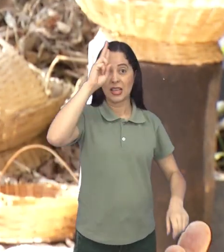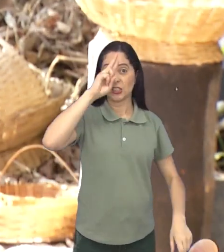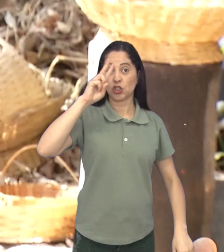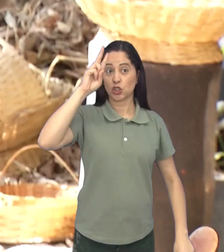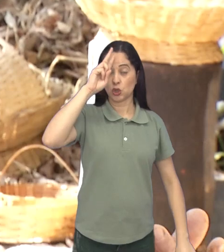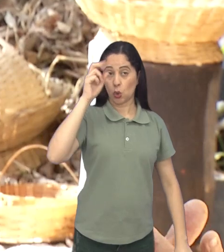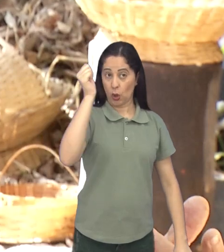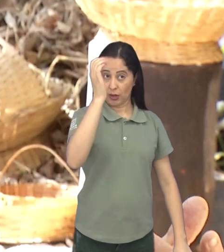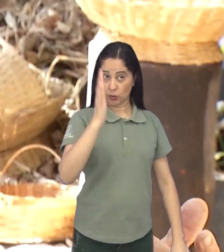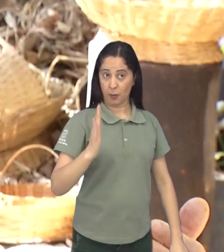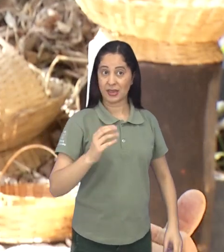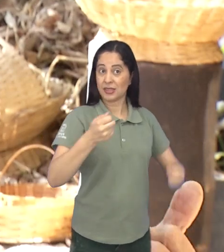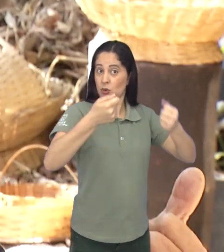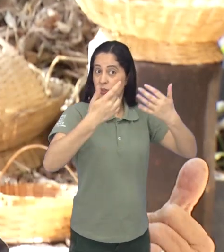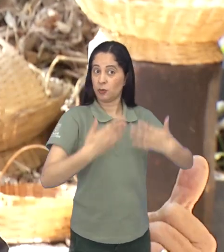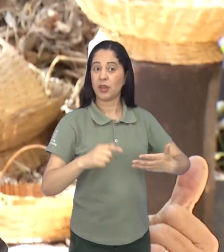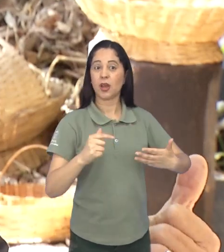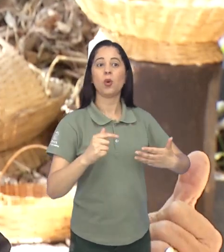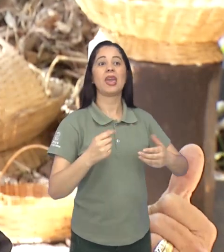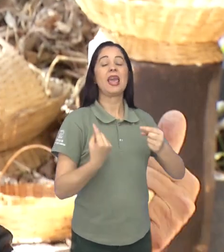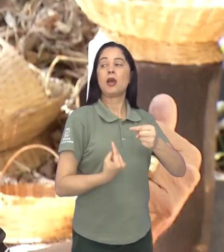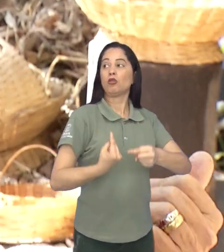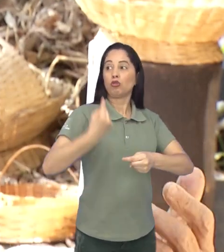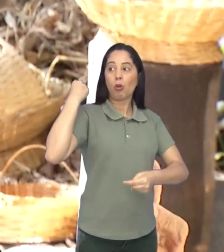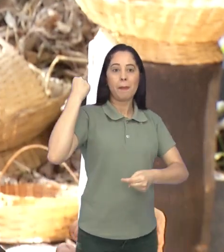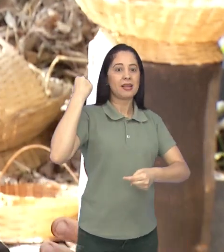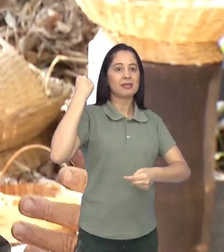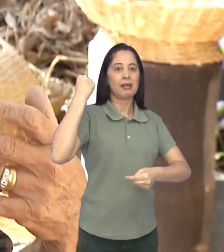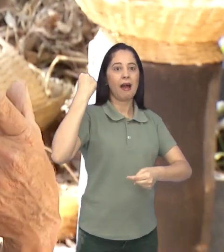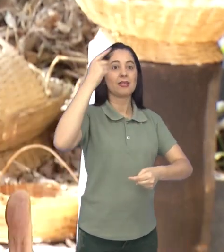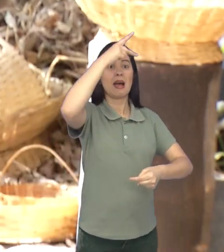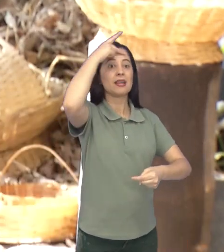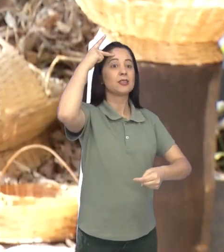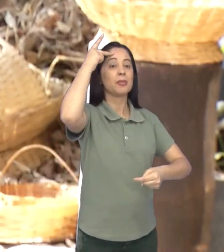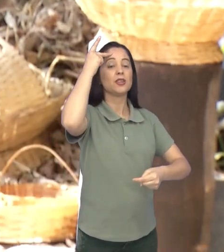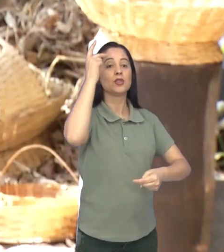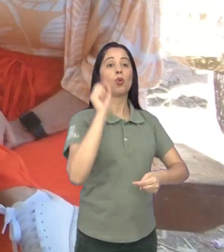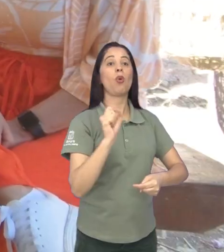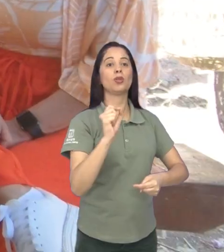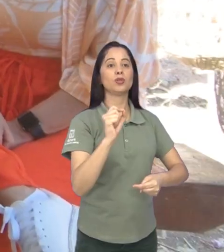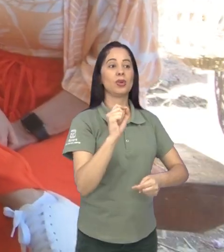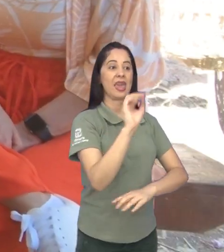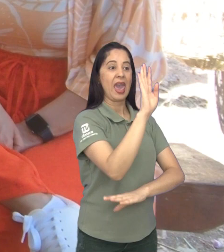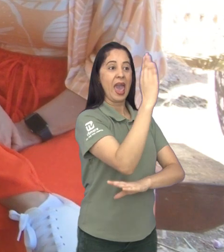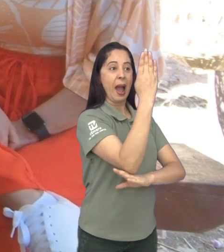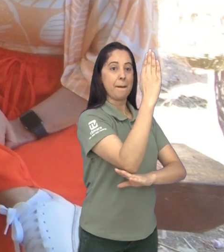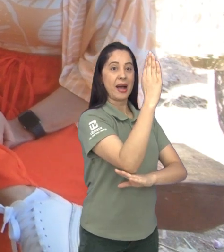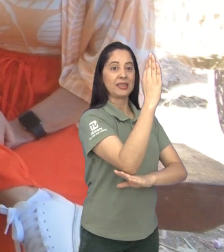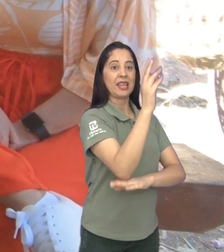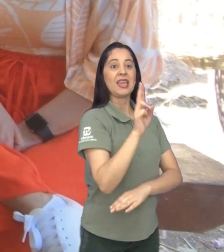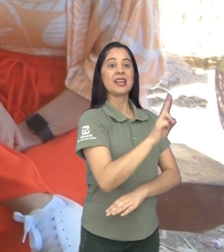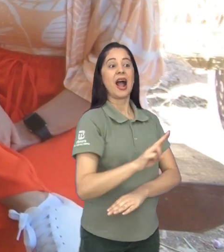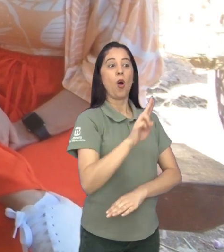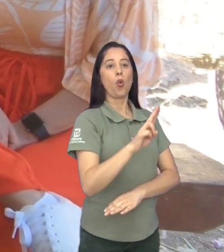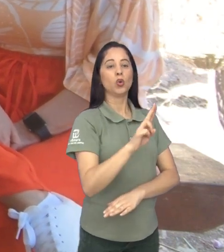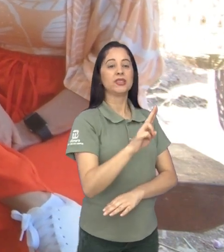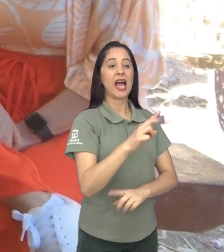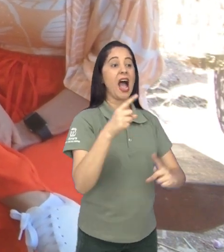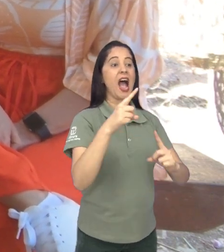segundo a história, o bambu foi a primeira moeda de troca, foi o bambu.